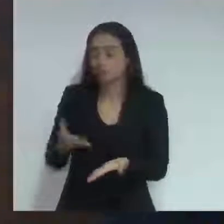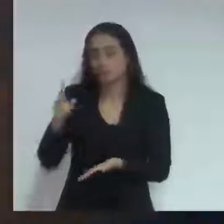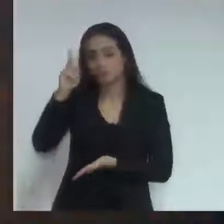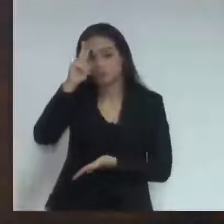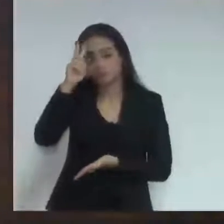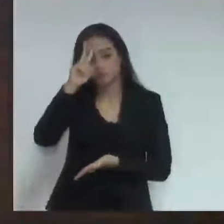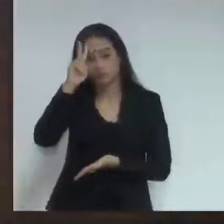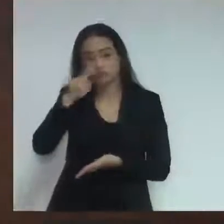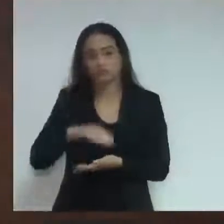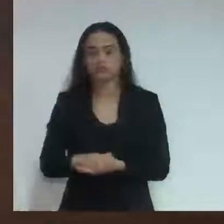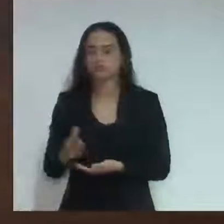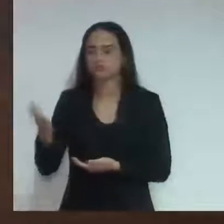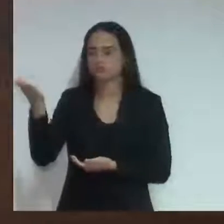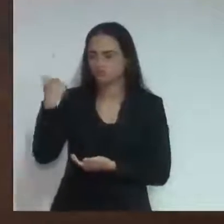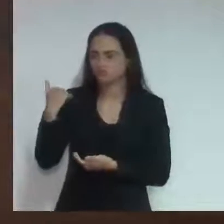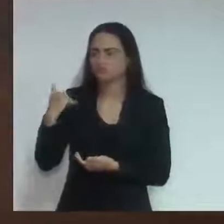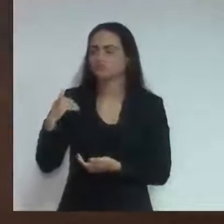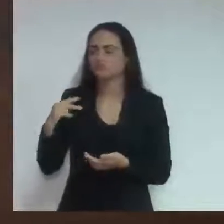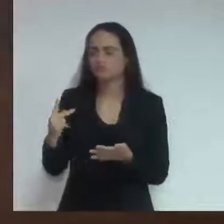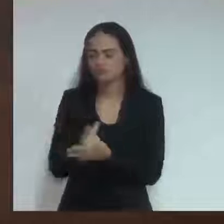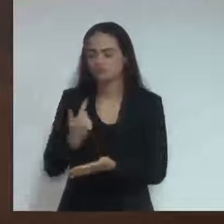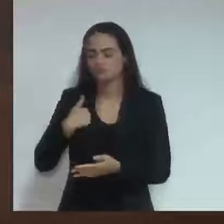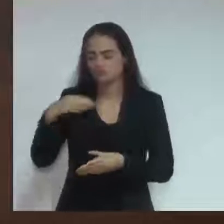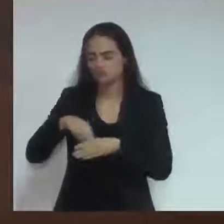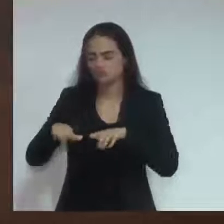faturamento quando assumi foi de R$783 mil.